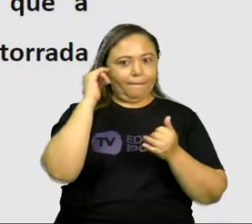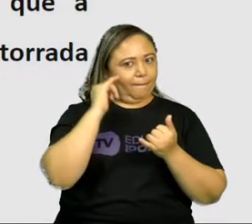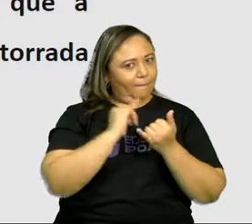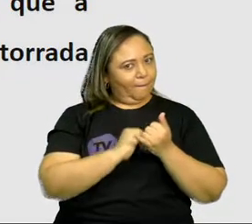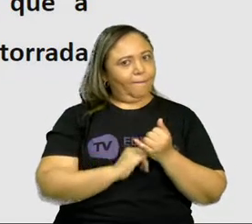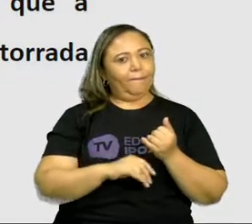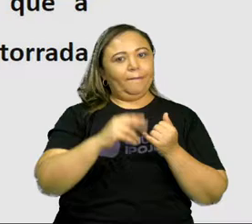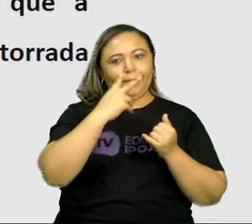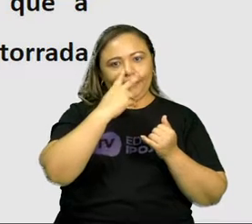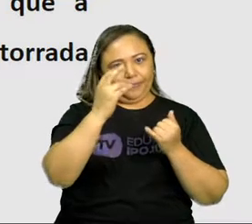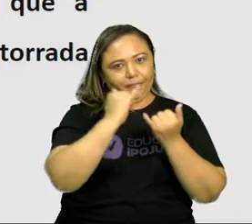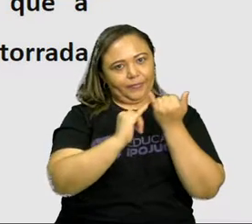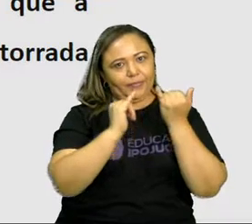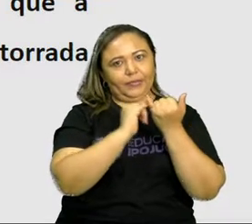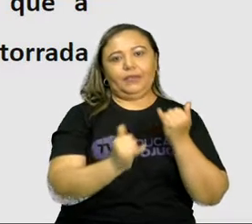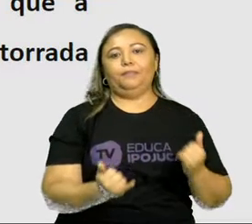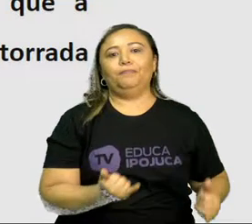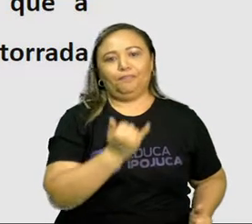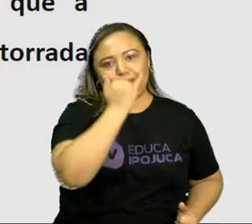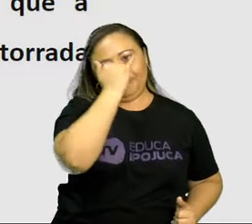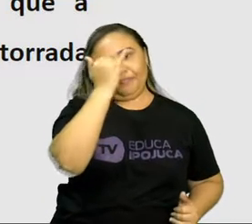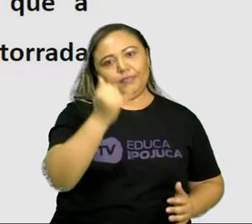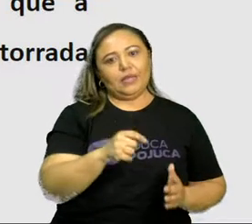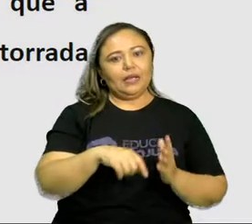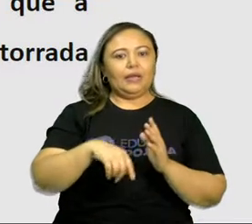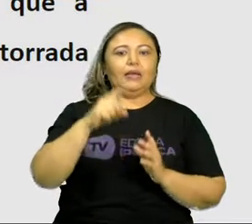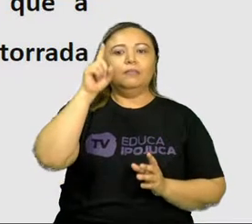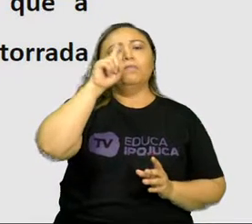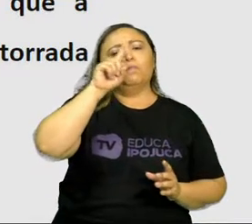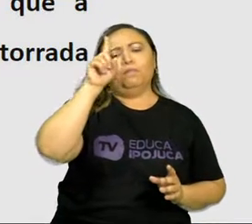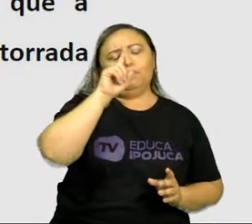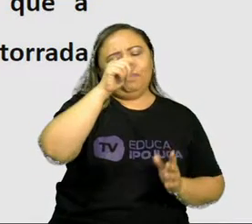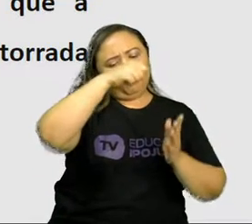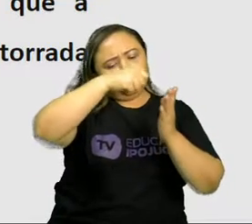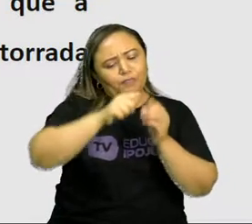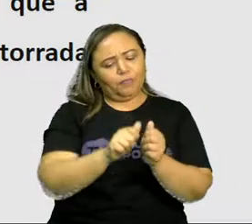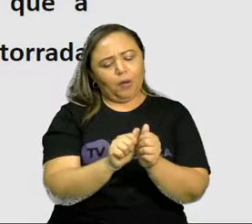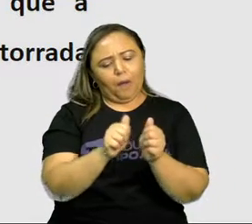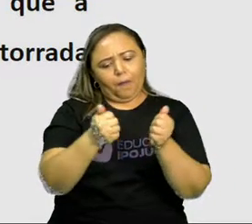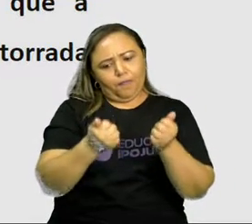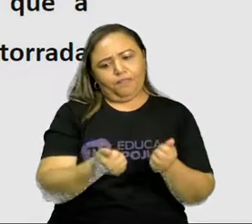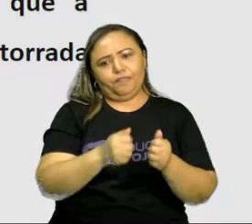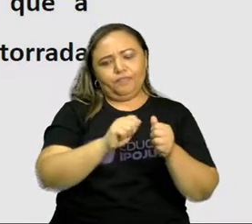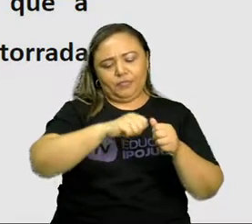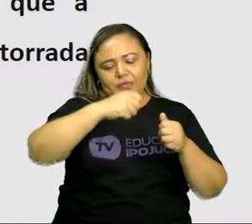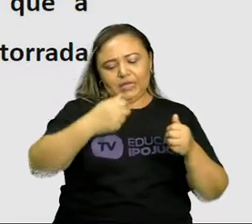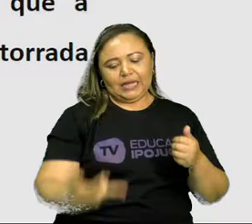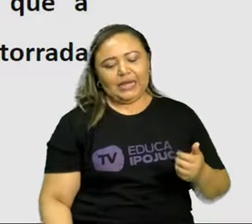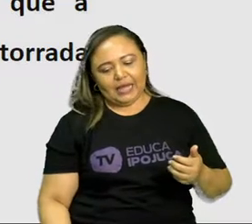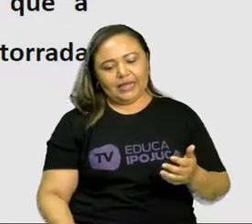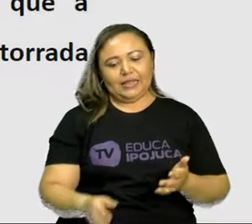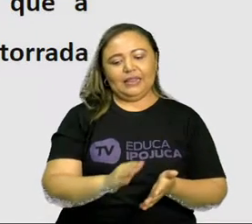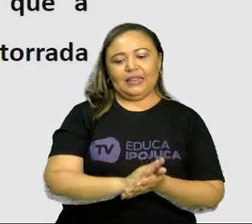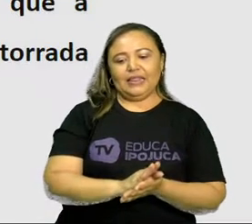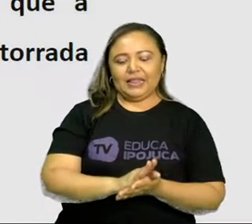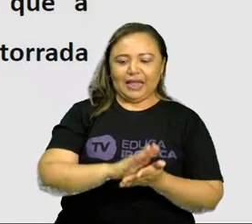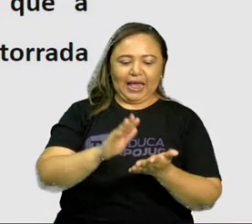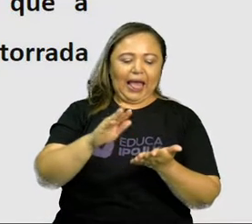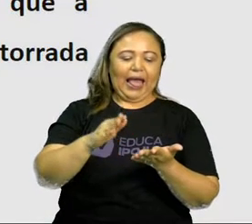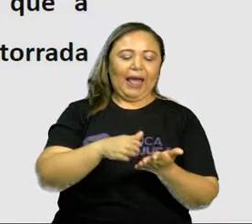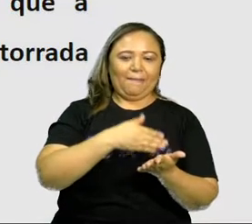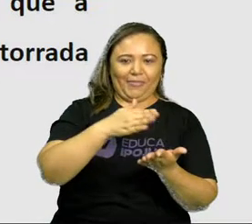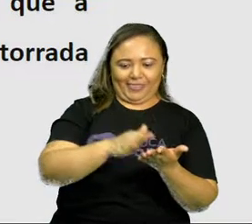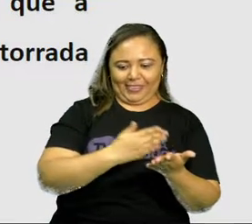do azar, quando escapada da mão, um pedaço de pão ou torrada sempre aterriza com a